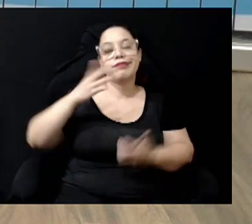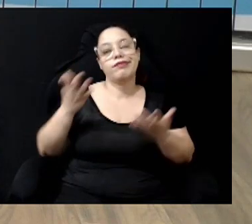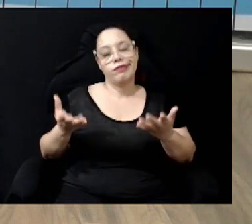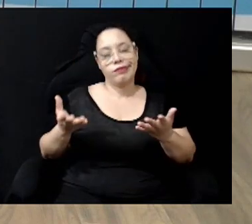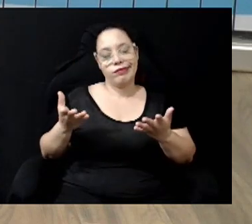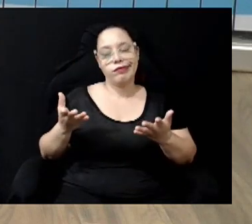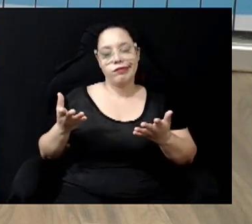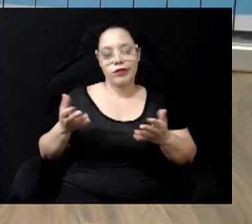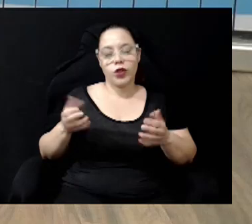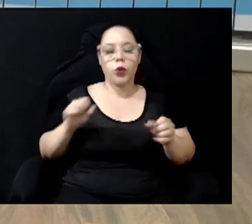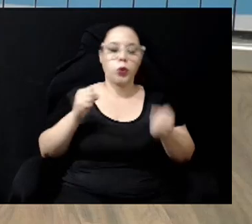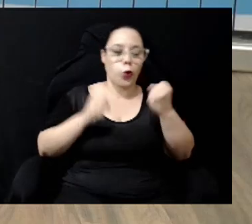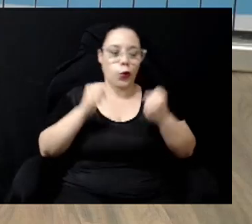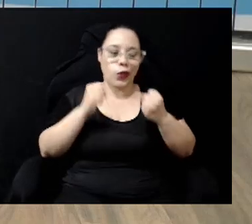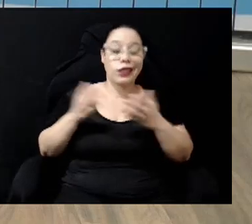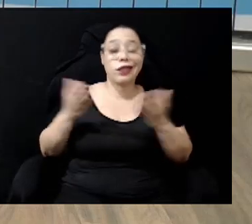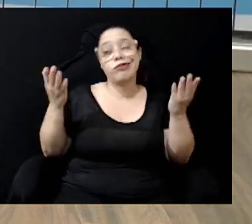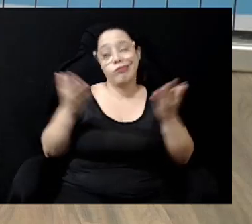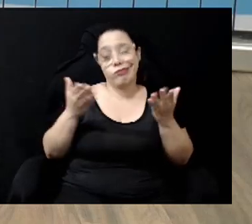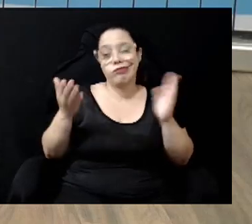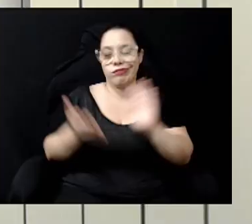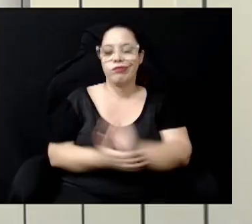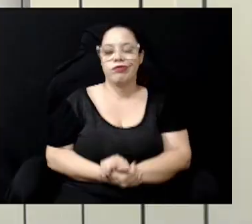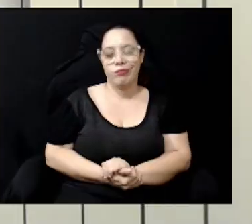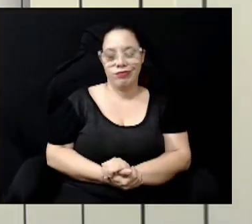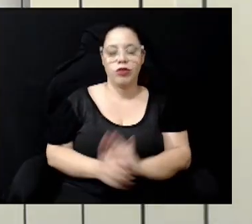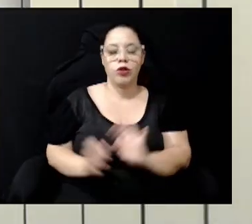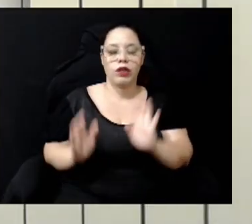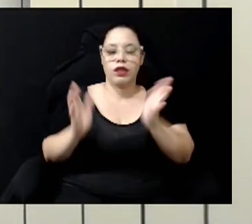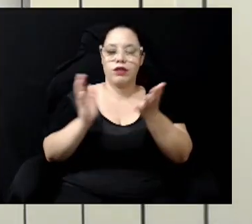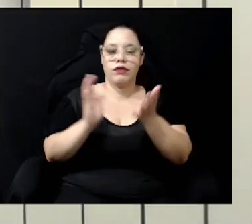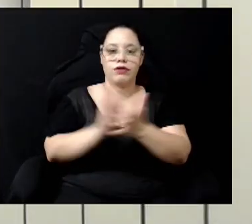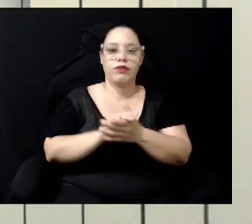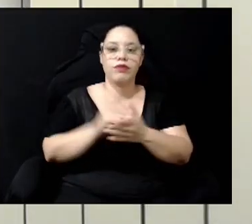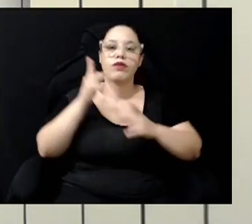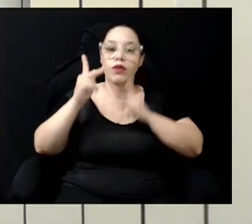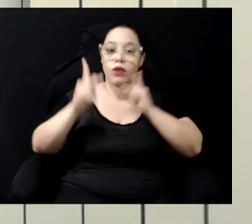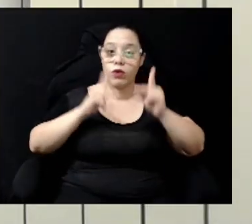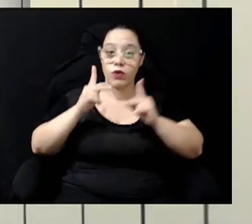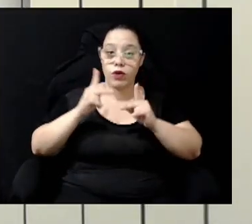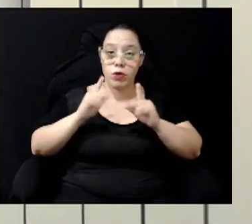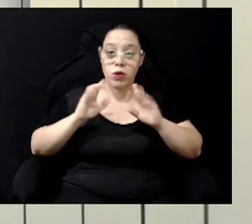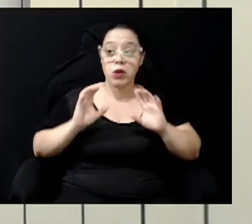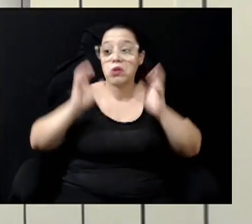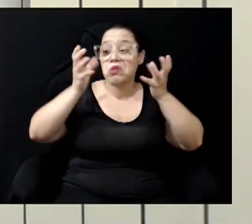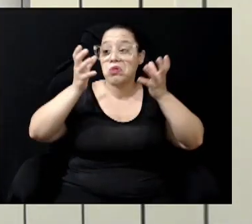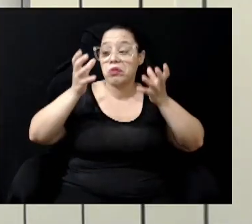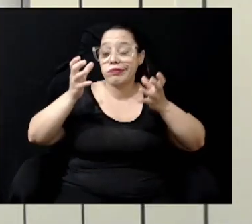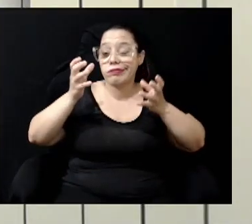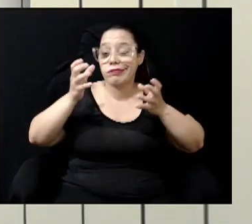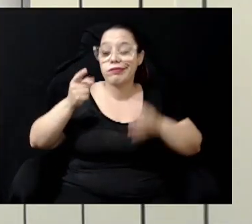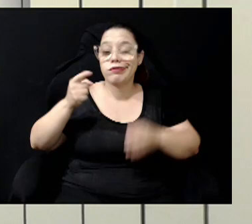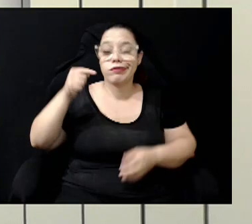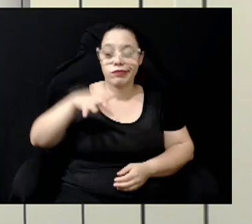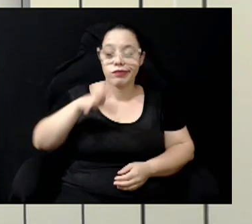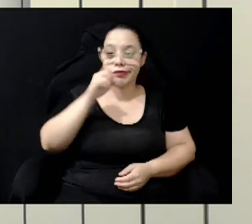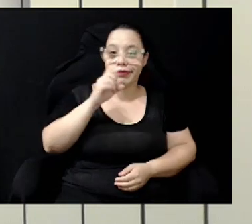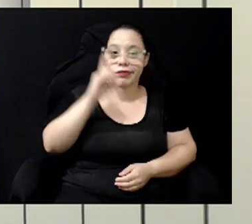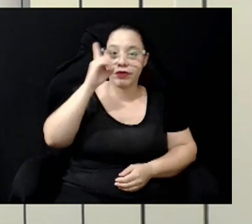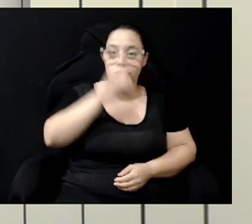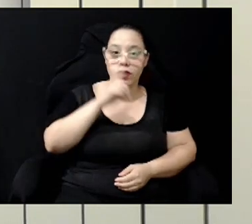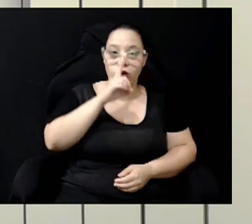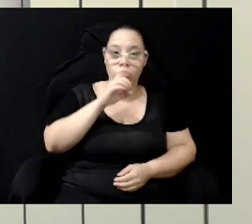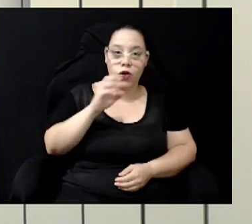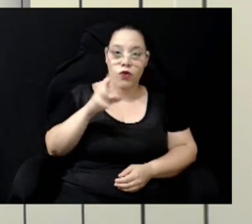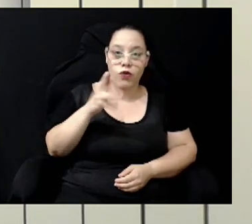motorista da vez, né? Então, nós temos essa ação. E falando em mais acontecimentos, neste fim de semana acontece a Feira de Valorização